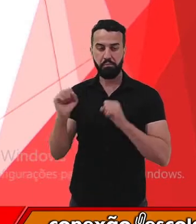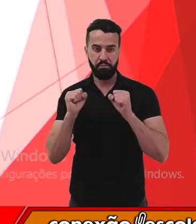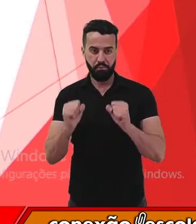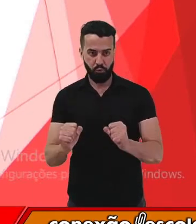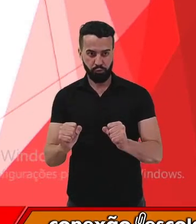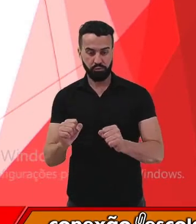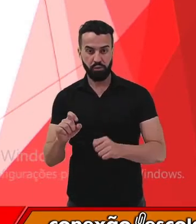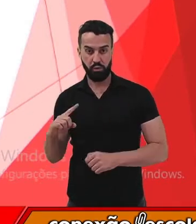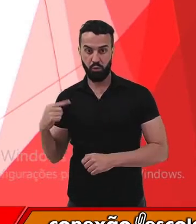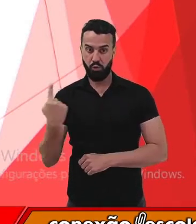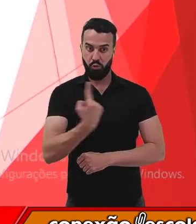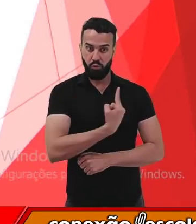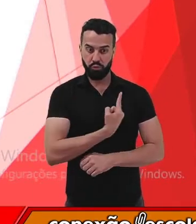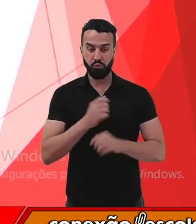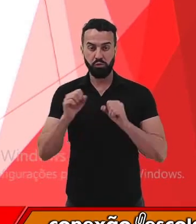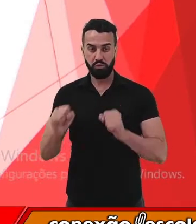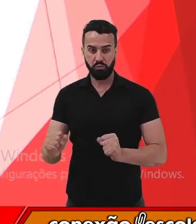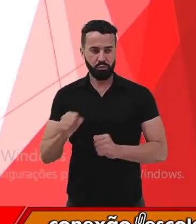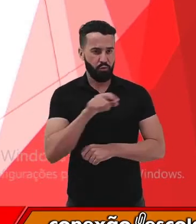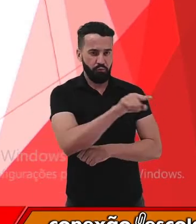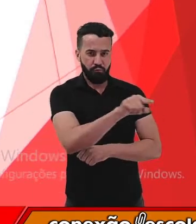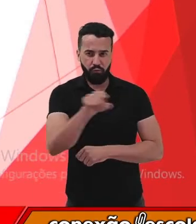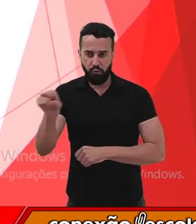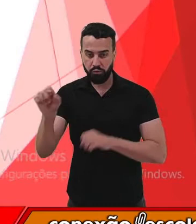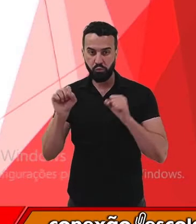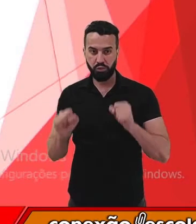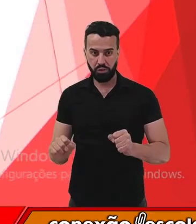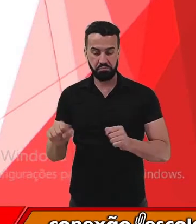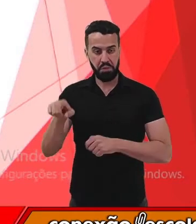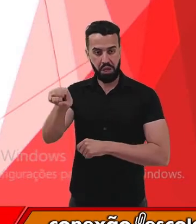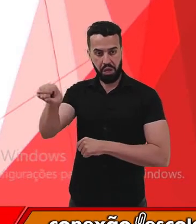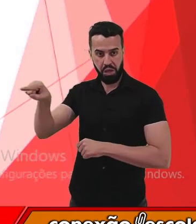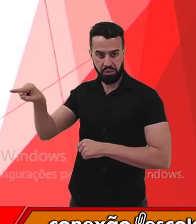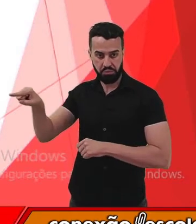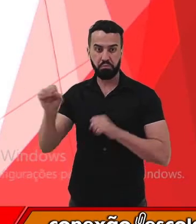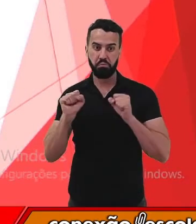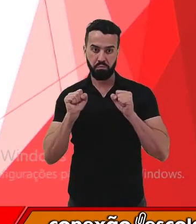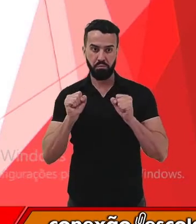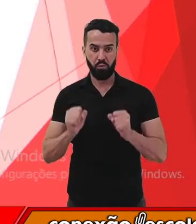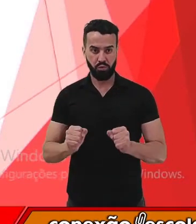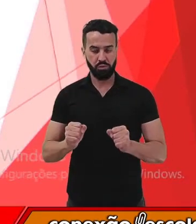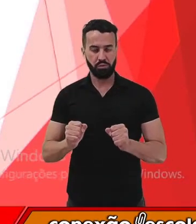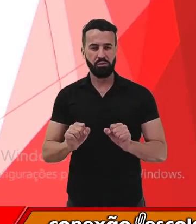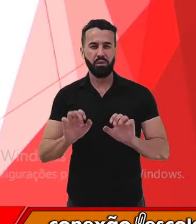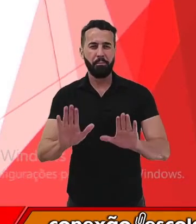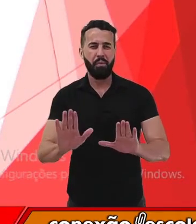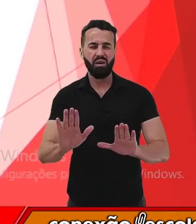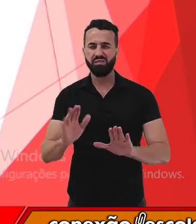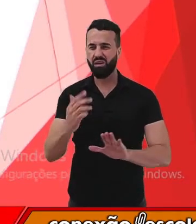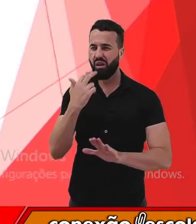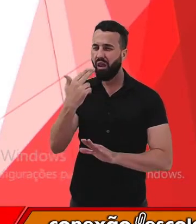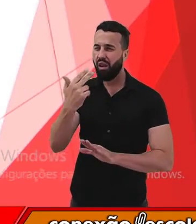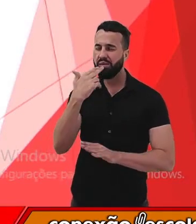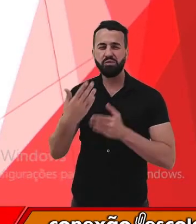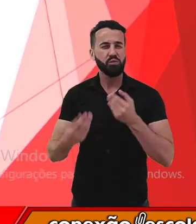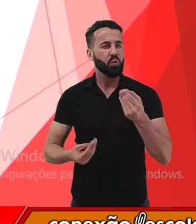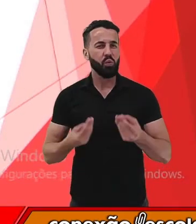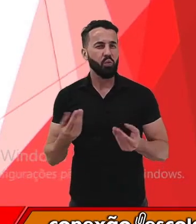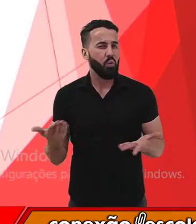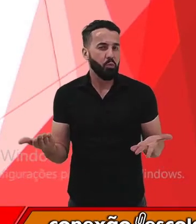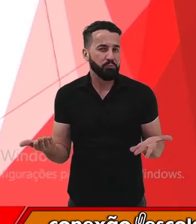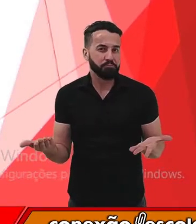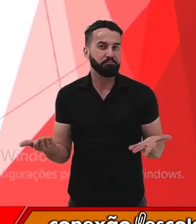nós podemos, vós podeis e eles podem. Tá, professor, em inglês, como que fica? Em inglês,